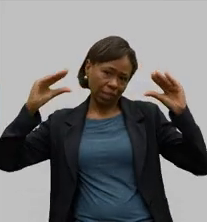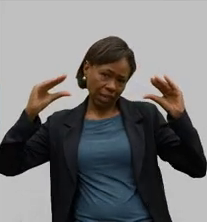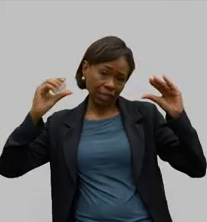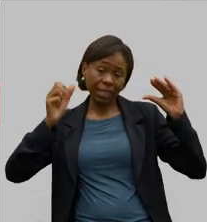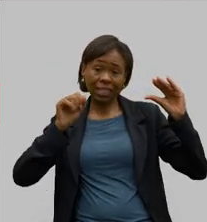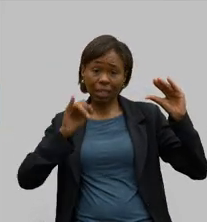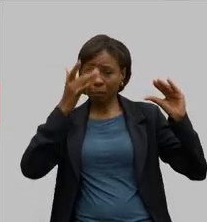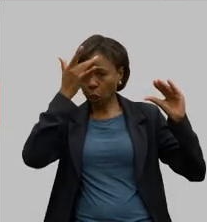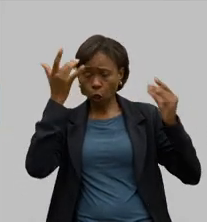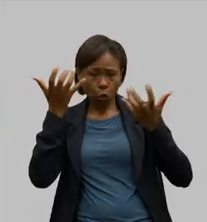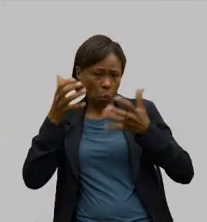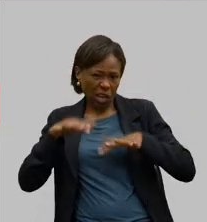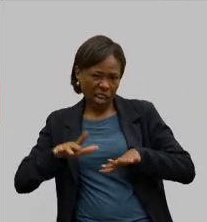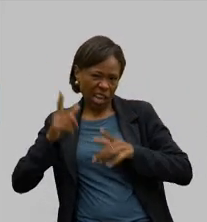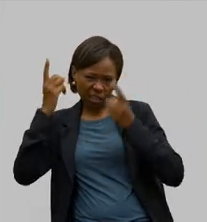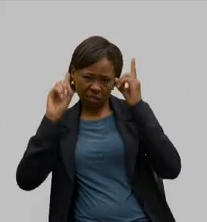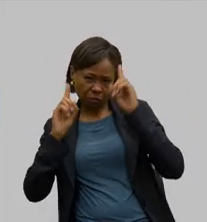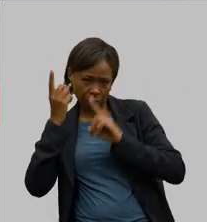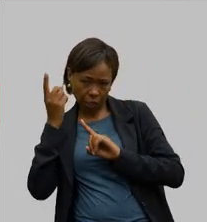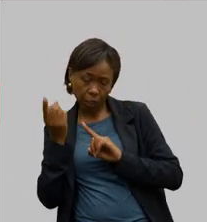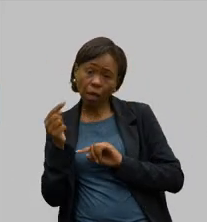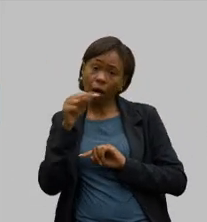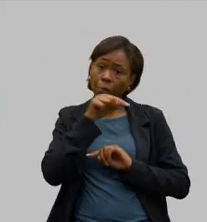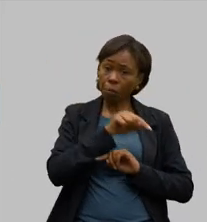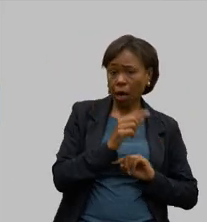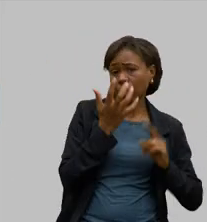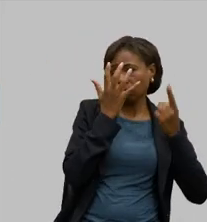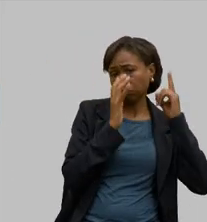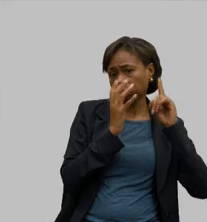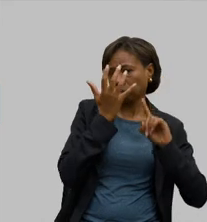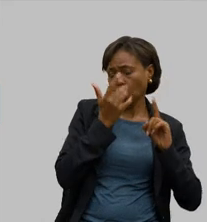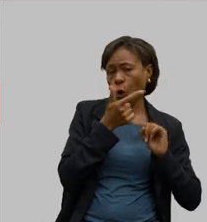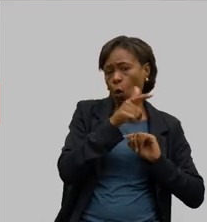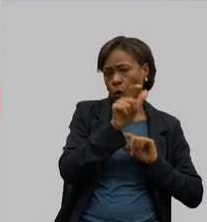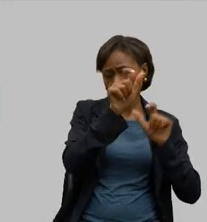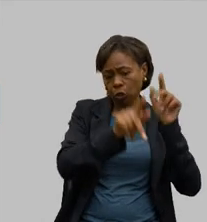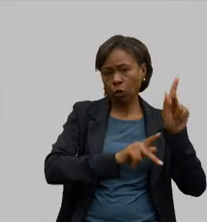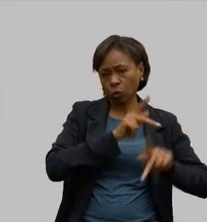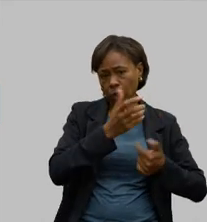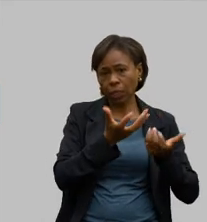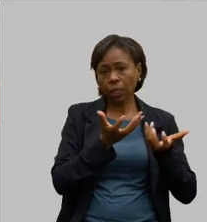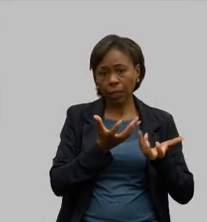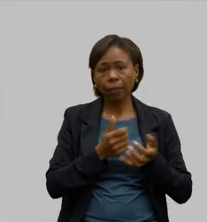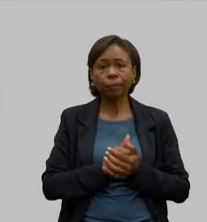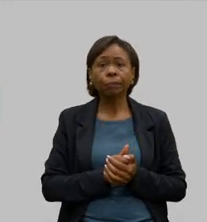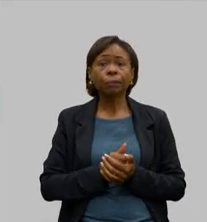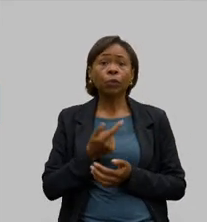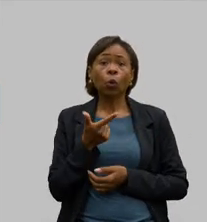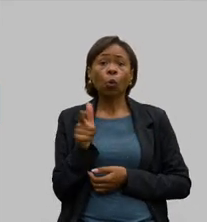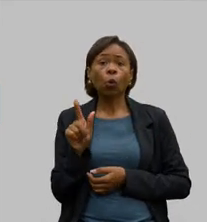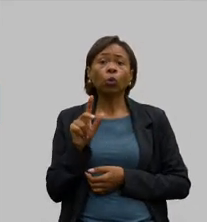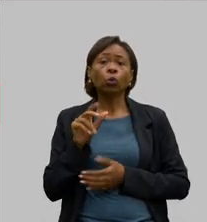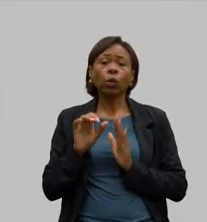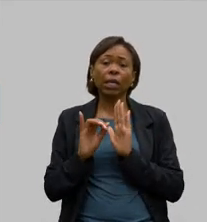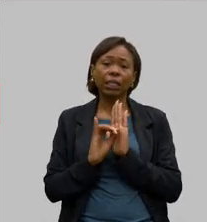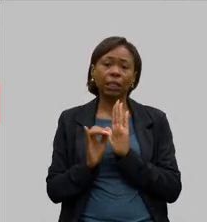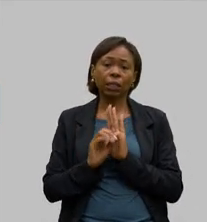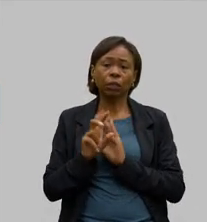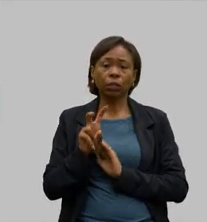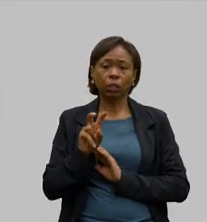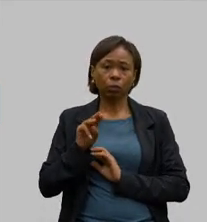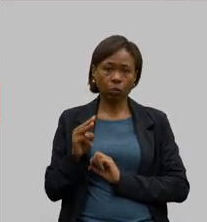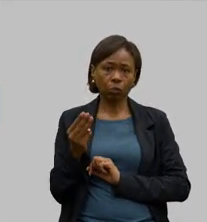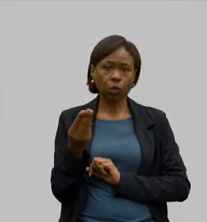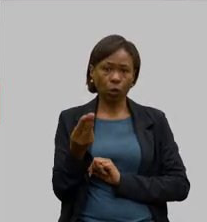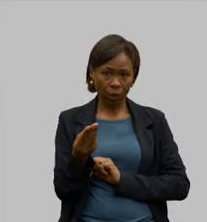cidades pra gente atender também uma outra demanda o edital de carnaval da liberdade de semig foram 5 milhões eh e fizemos pela